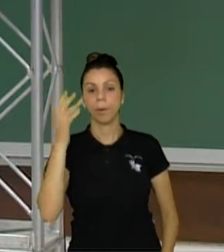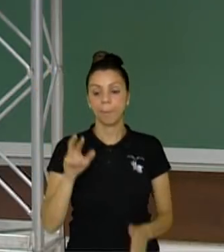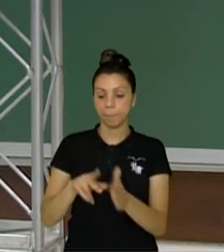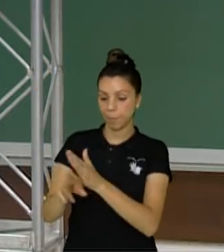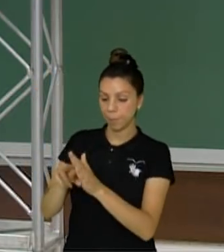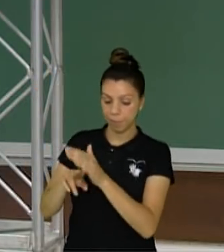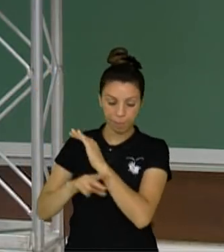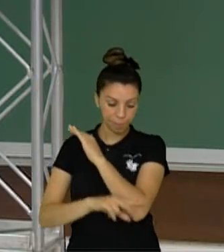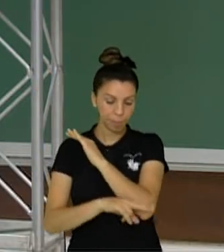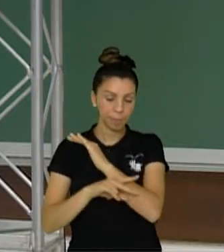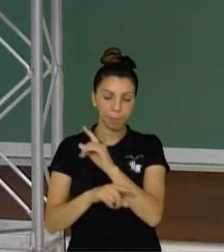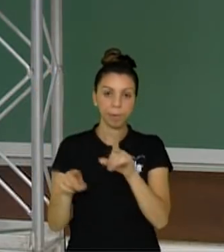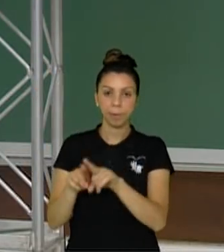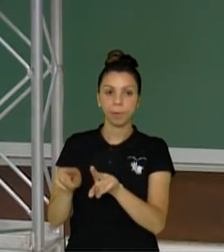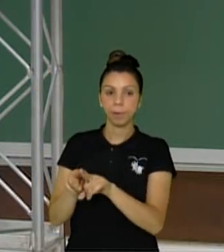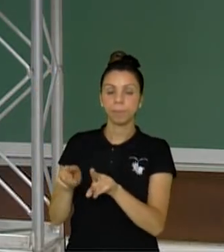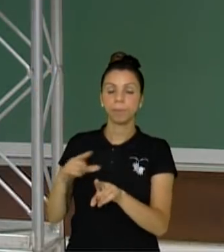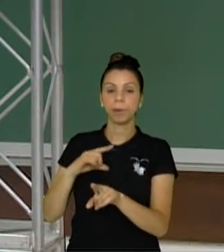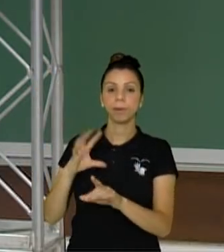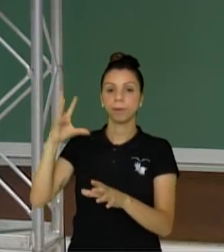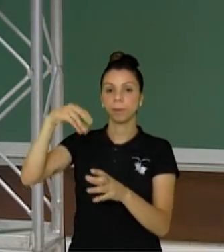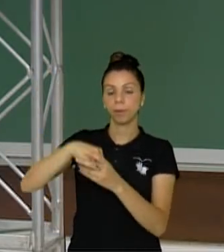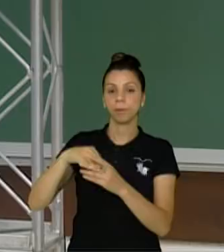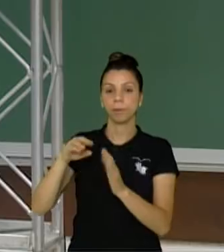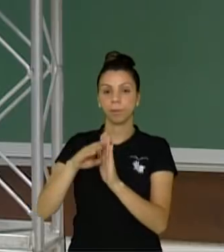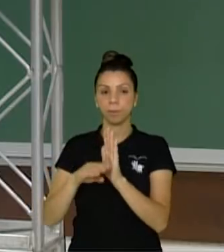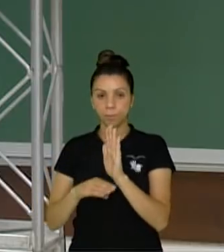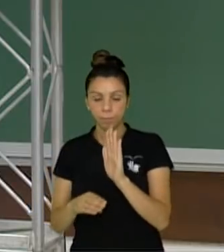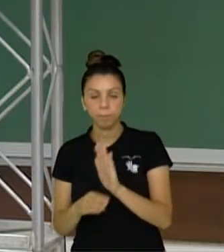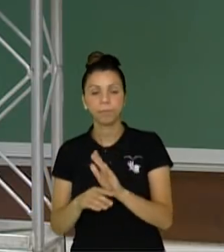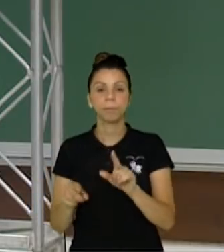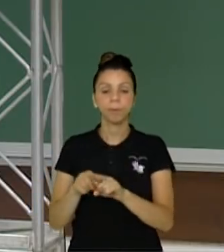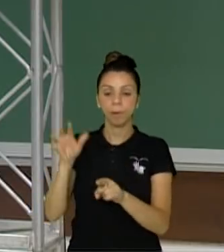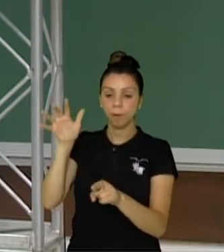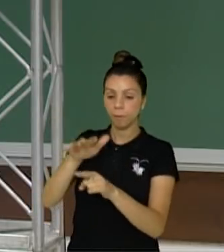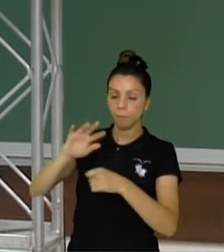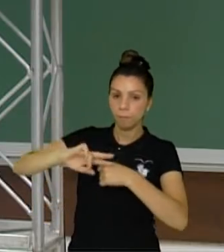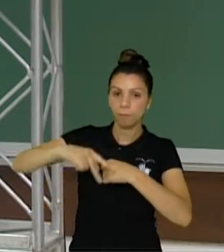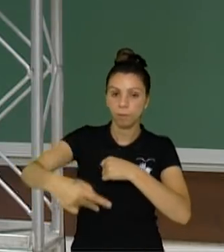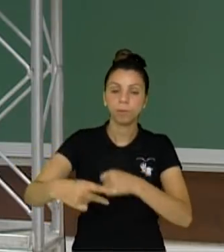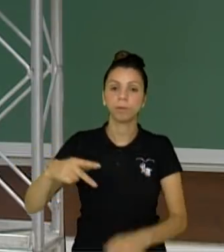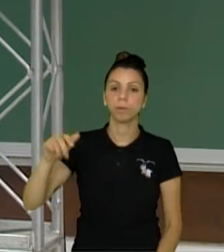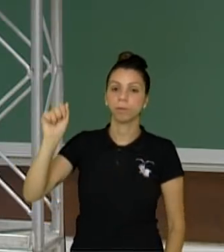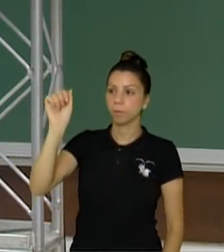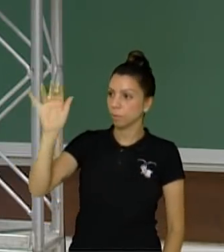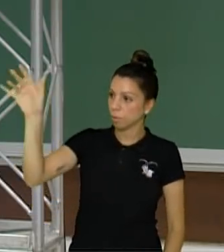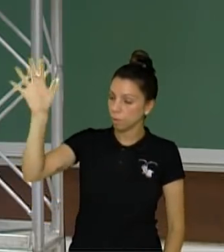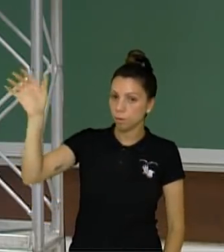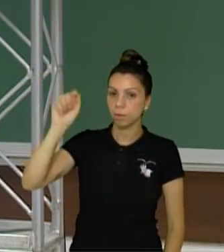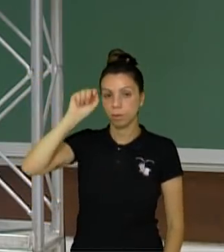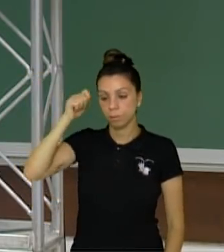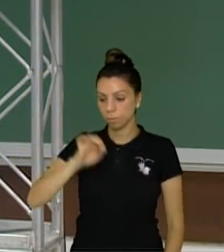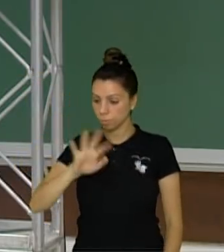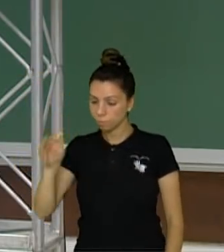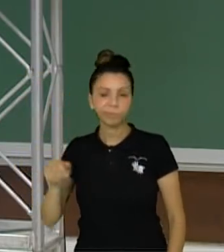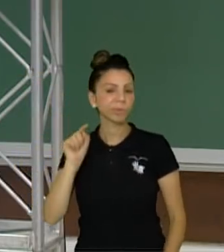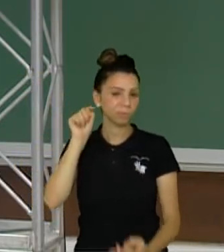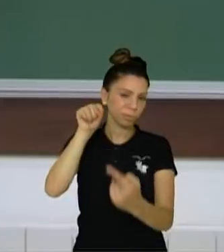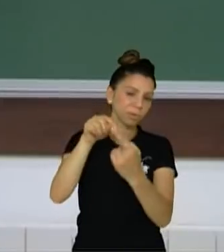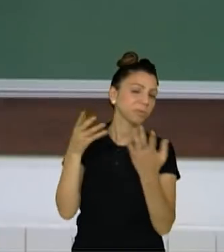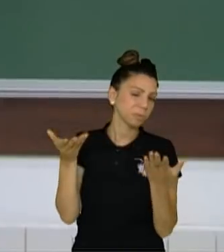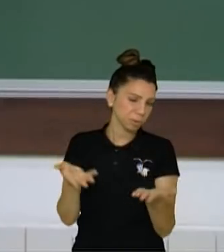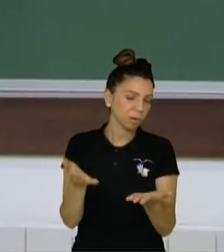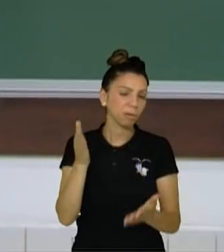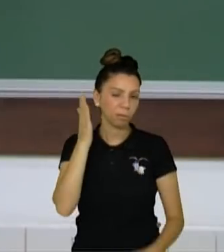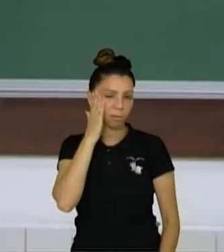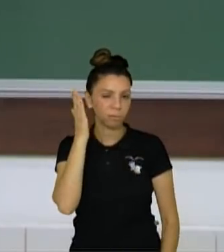o determinismo no contexto do imperialismo europeu e seus impactos na Ásia e na África. Um objetivo já conhecido nosso, objetivo que